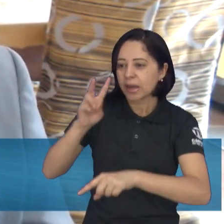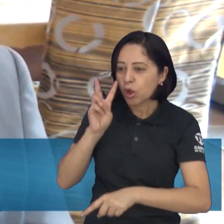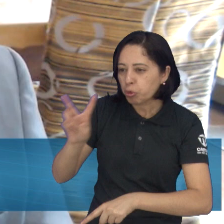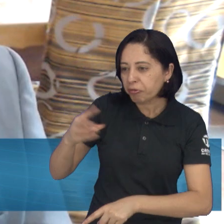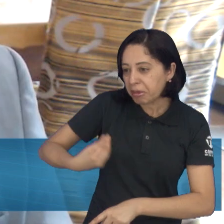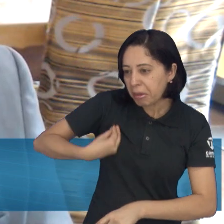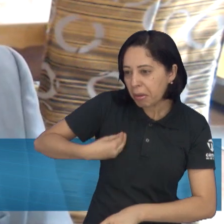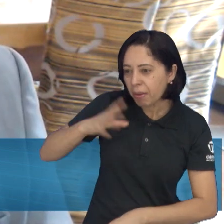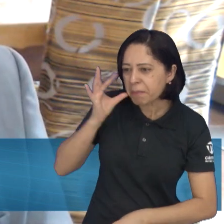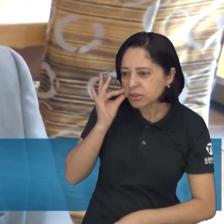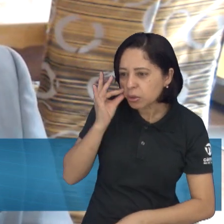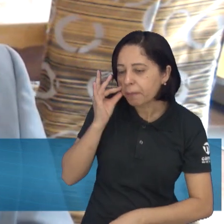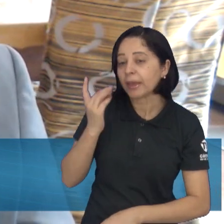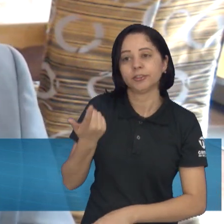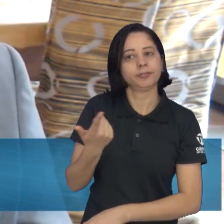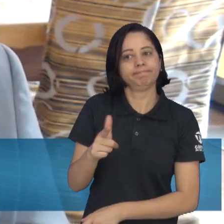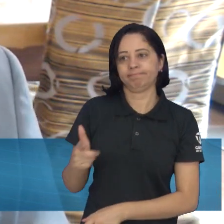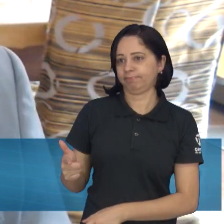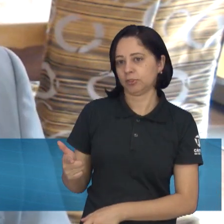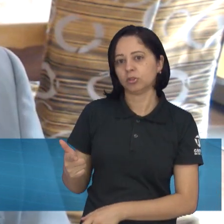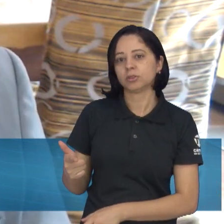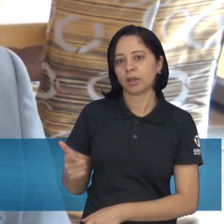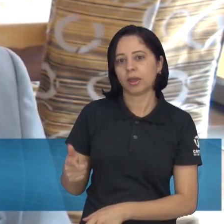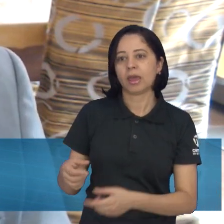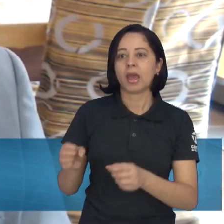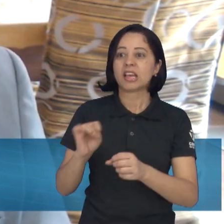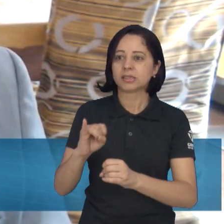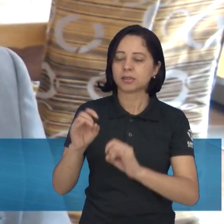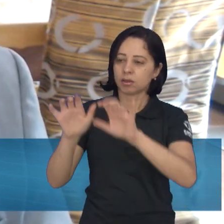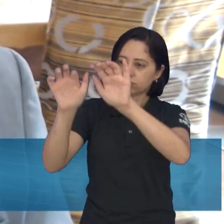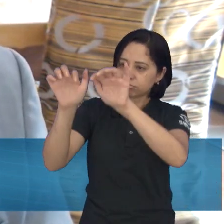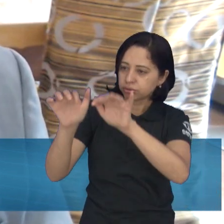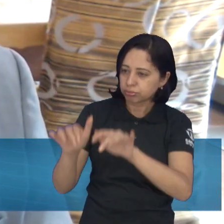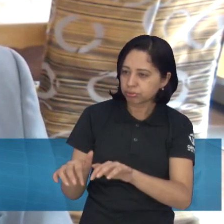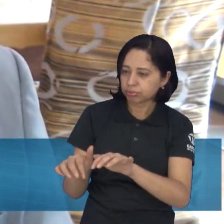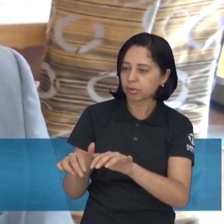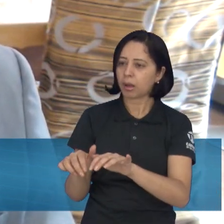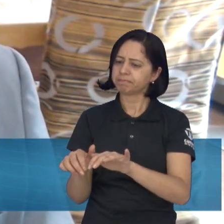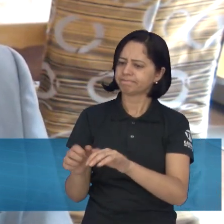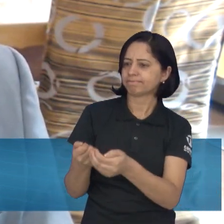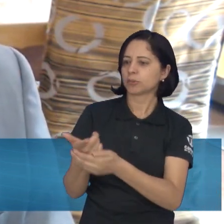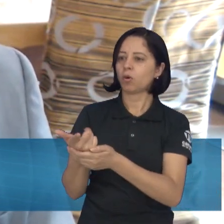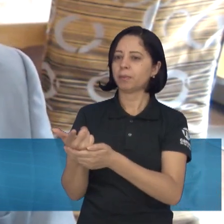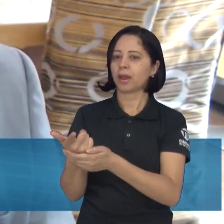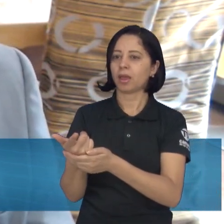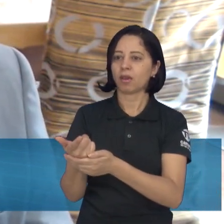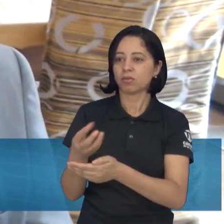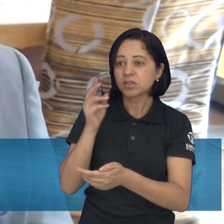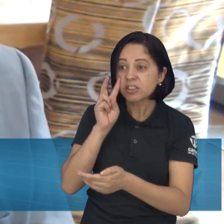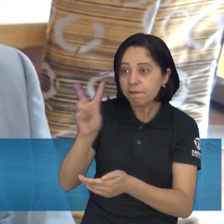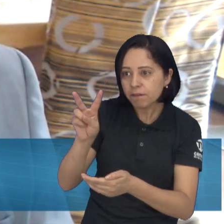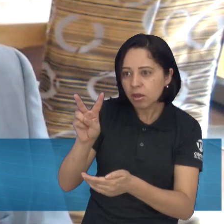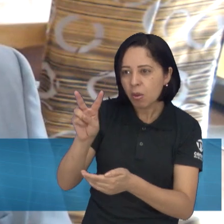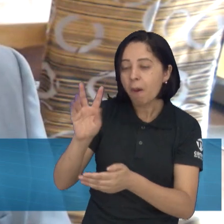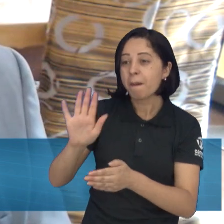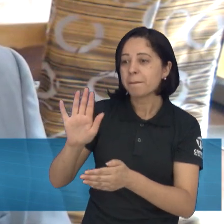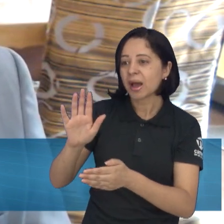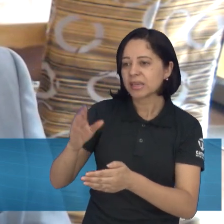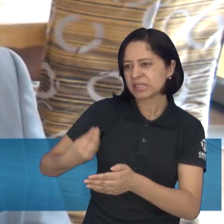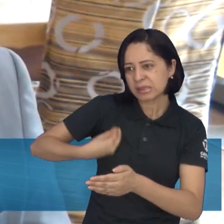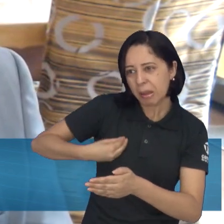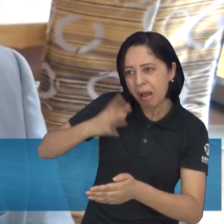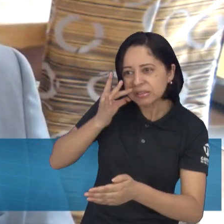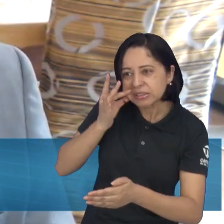não está tendo contato, né, um contato empírico com o objeto, o produto, e dessa forma torna o